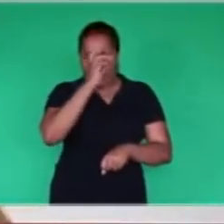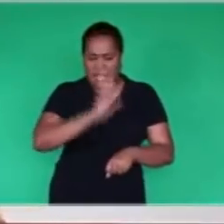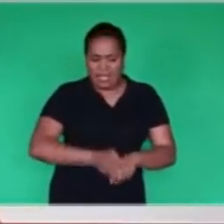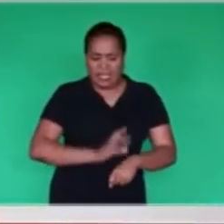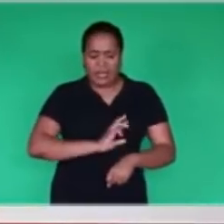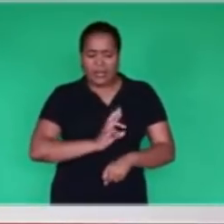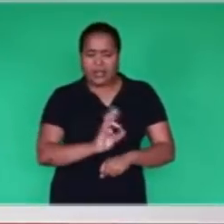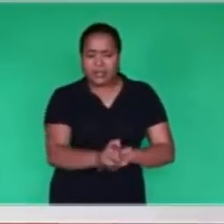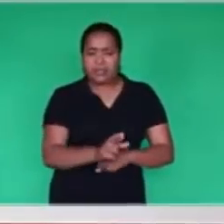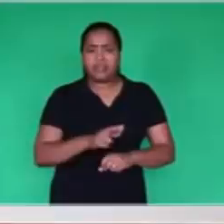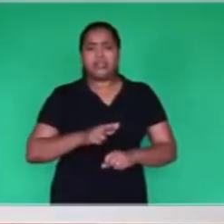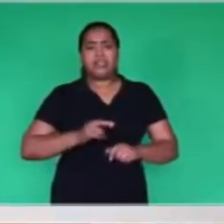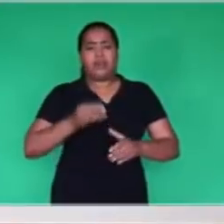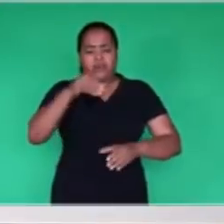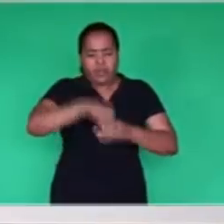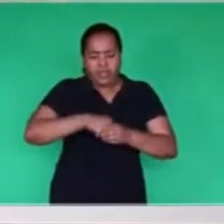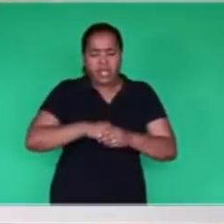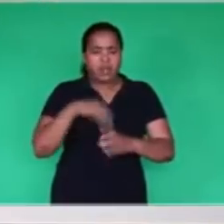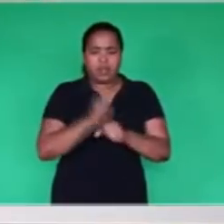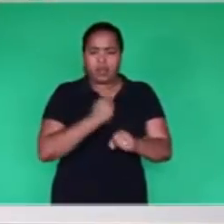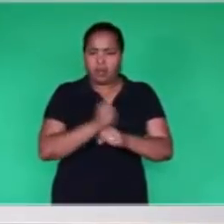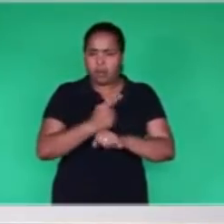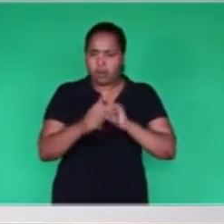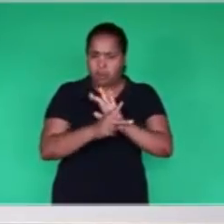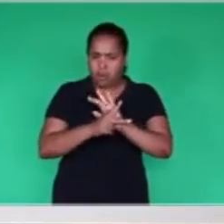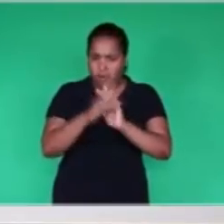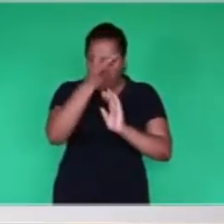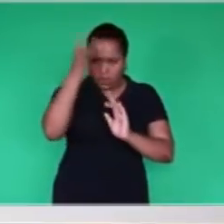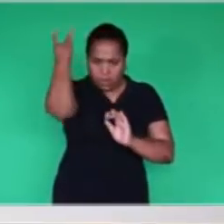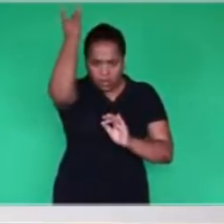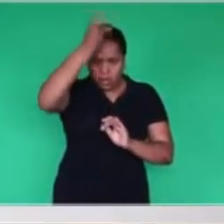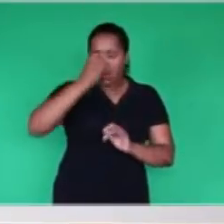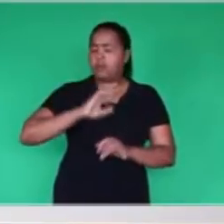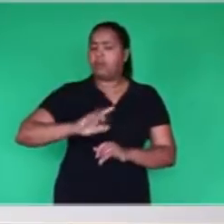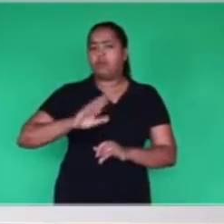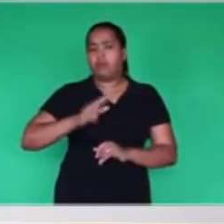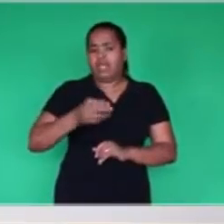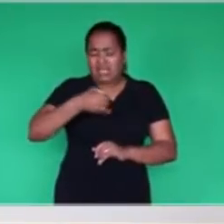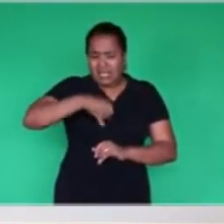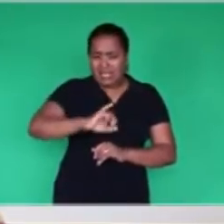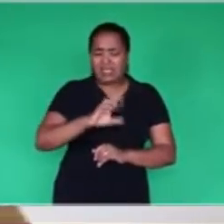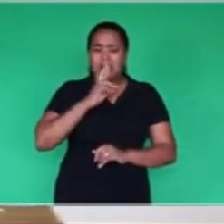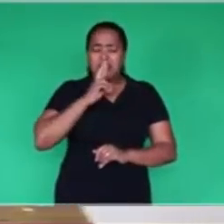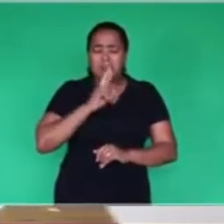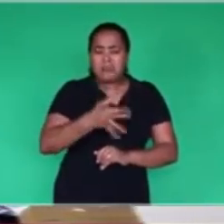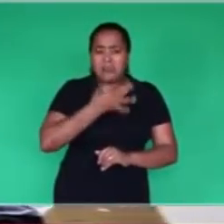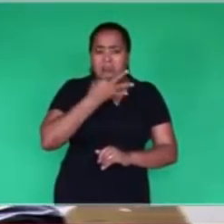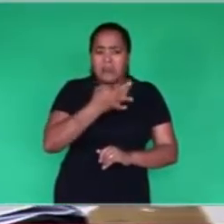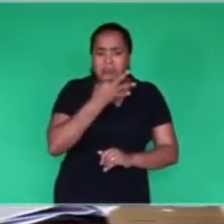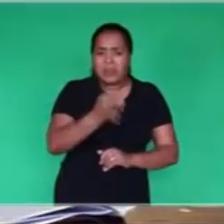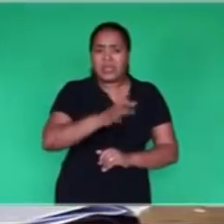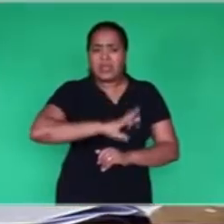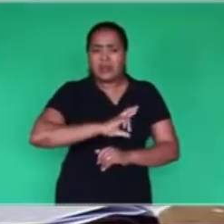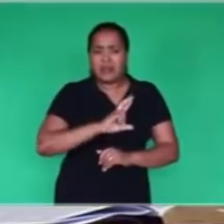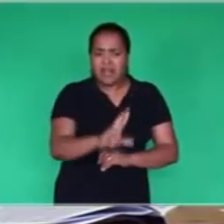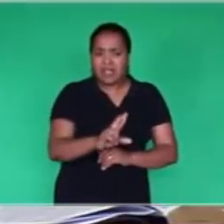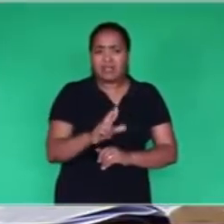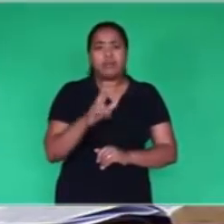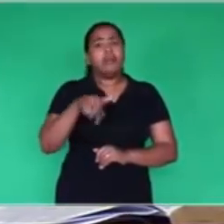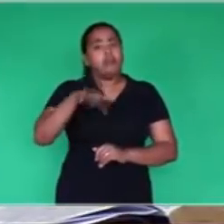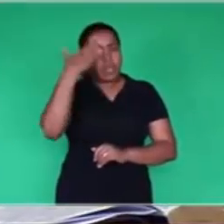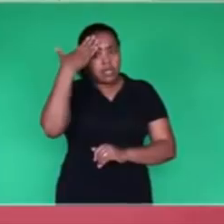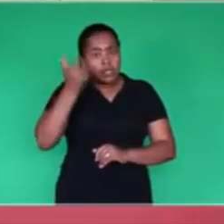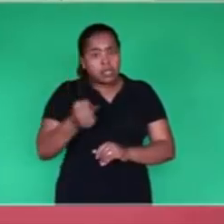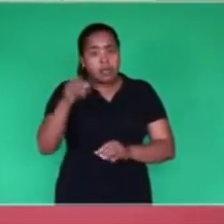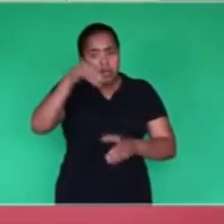Espírito. Não adianta. O que é do Espírito tem que ser do Espírito. Se você quer botar carne, olha aqui. Fique sabendo que você está aqui